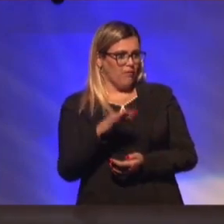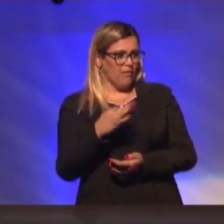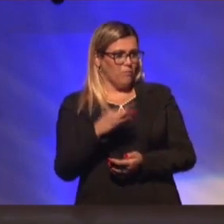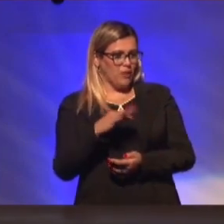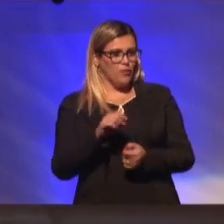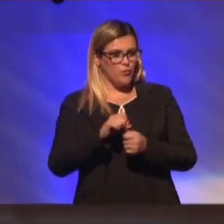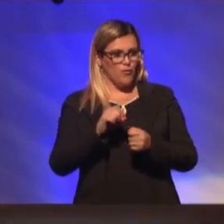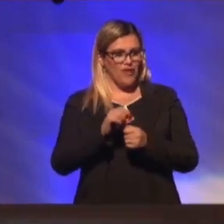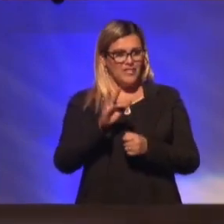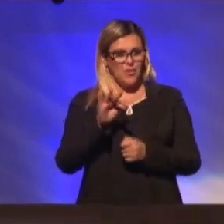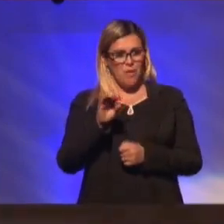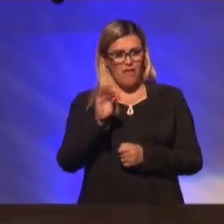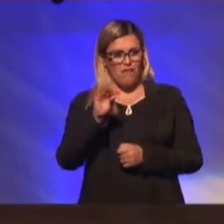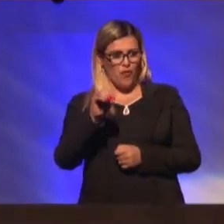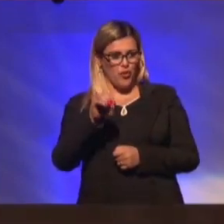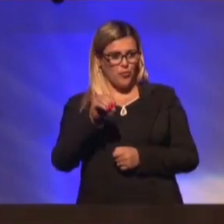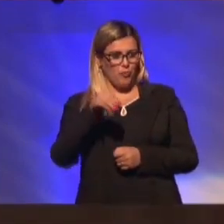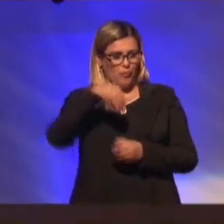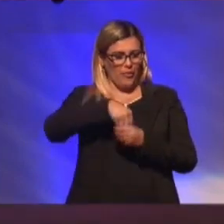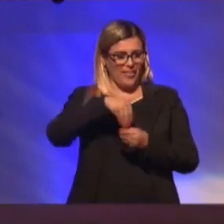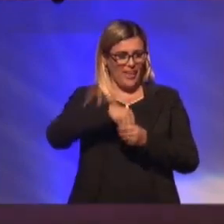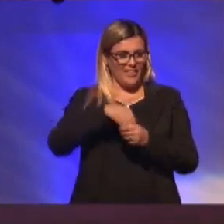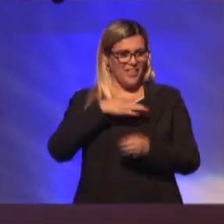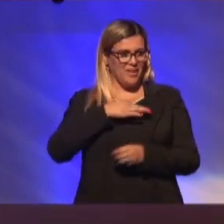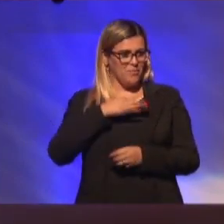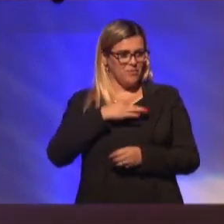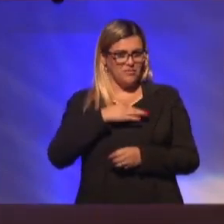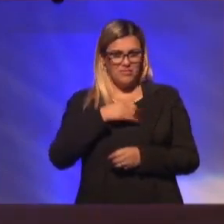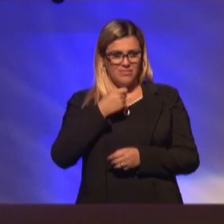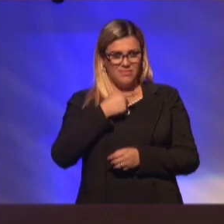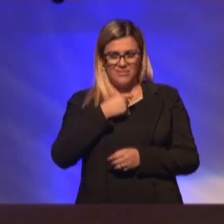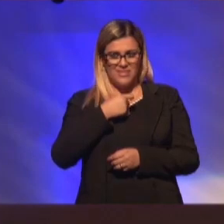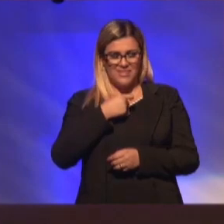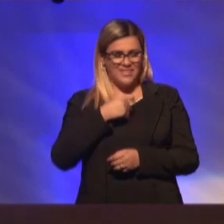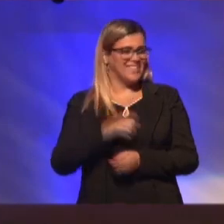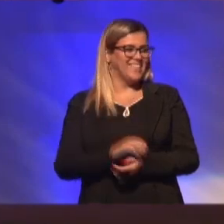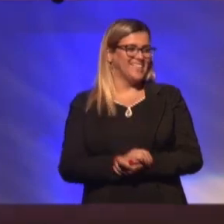uma foto aqui por dentro, então não ficou engraçado, né? Desculpa.